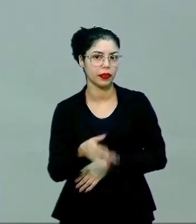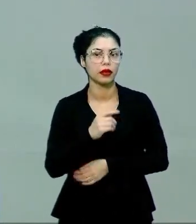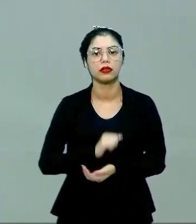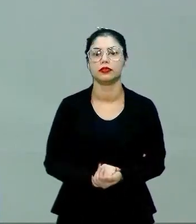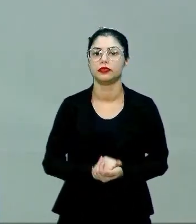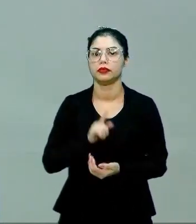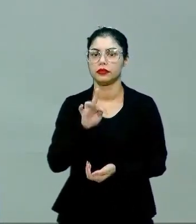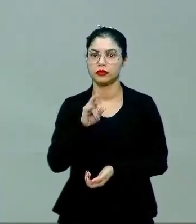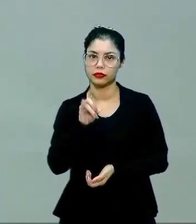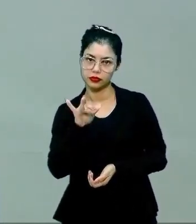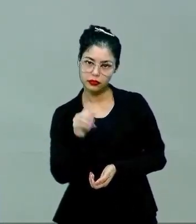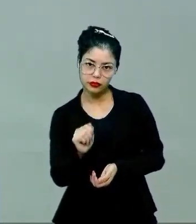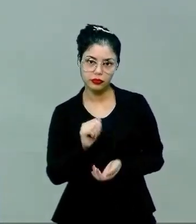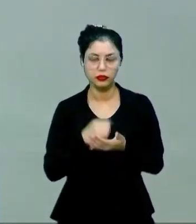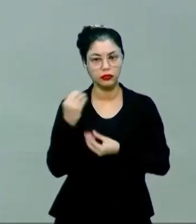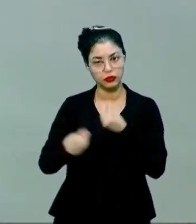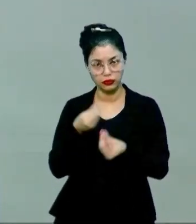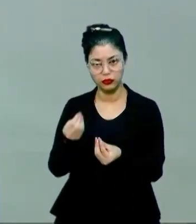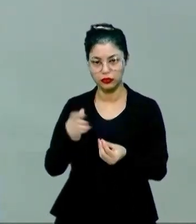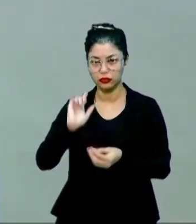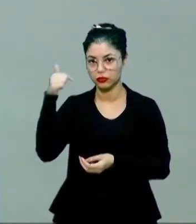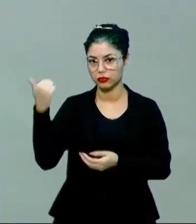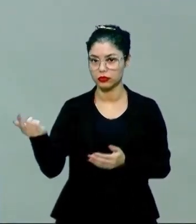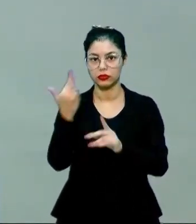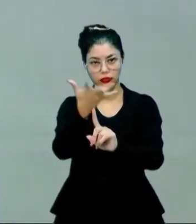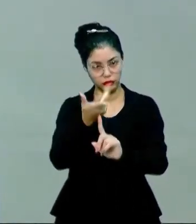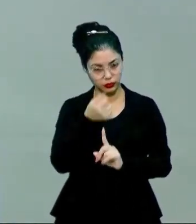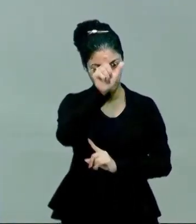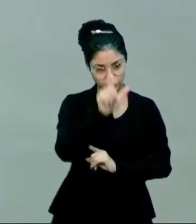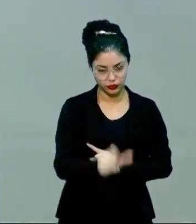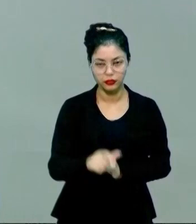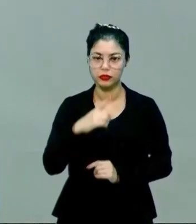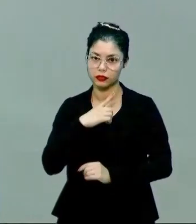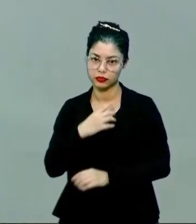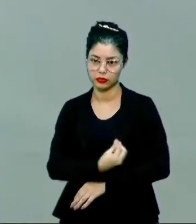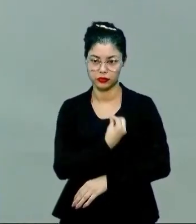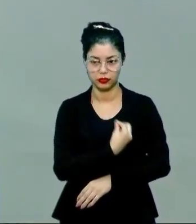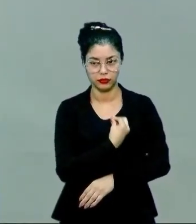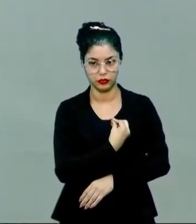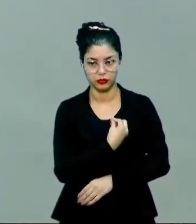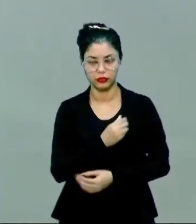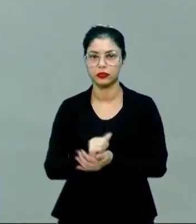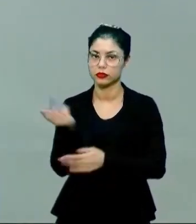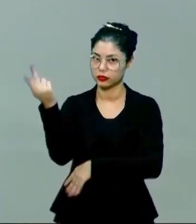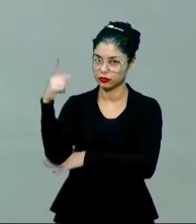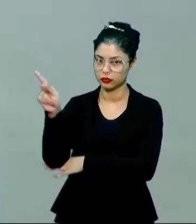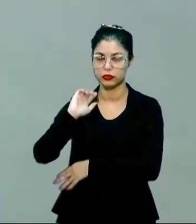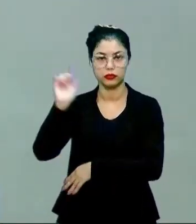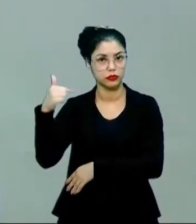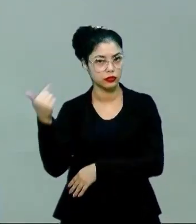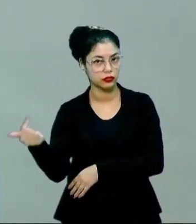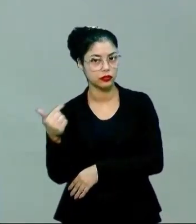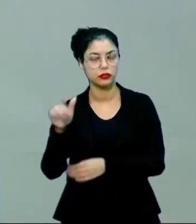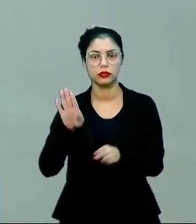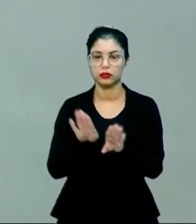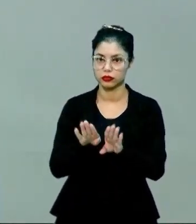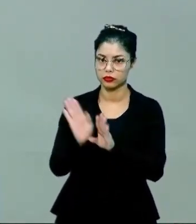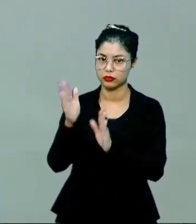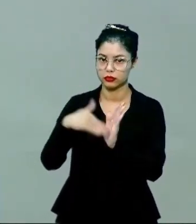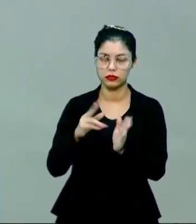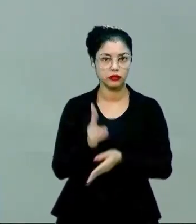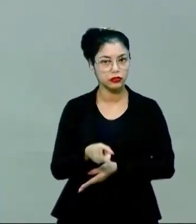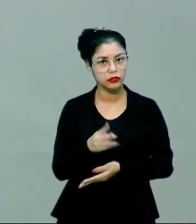foi de Aleijadinho. Como eu falei adiante, muitos outros artistas estiveram presentes nesse período e outras obras até